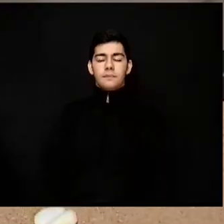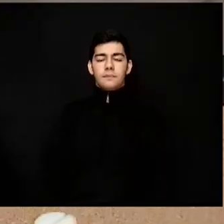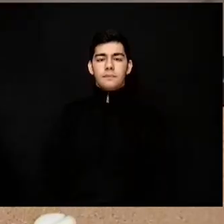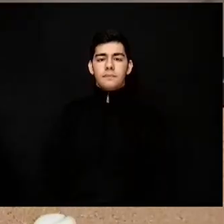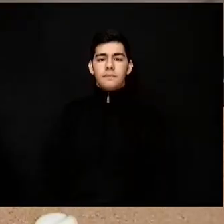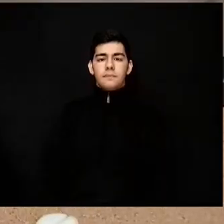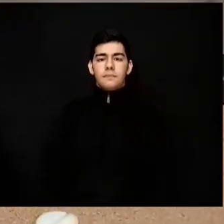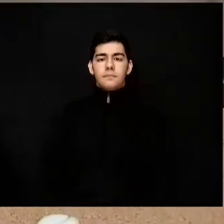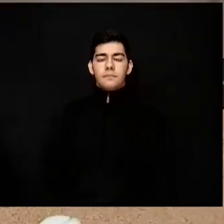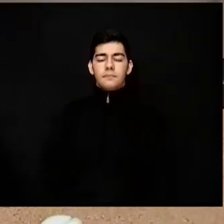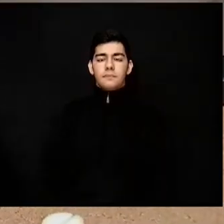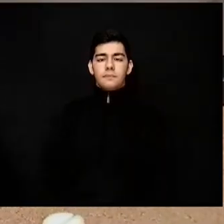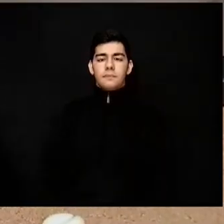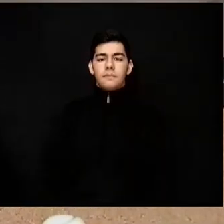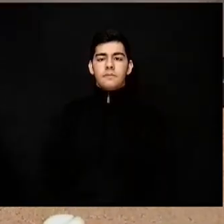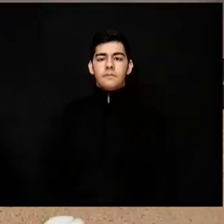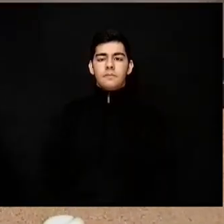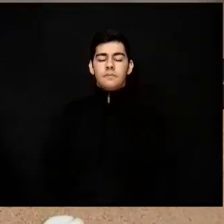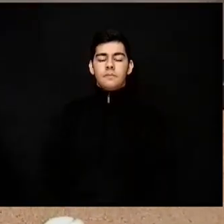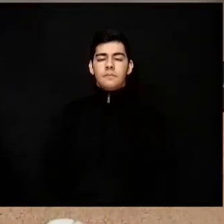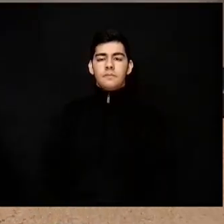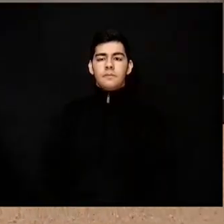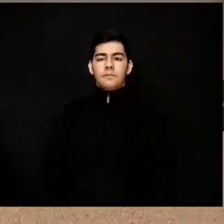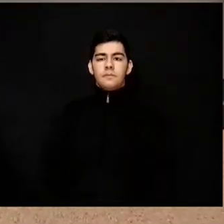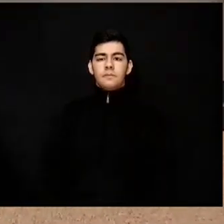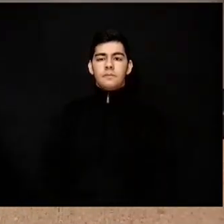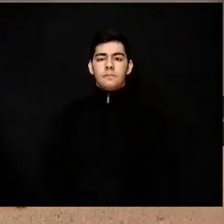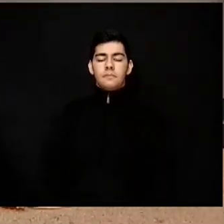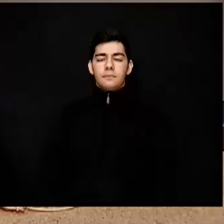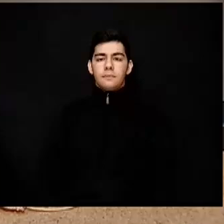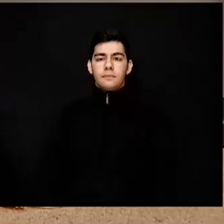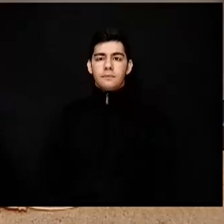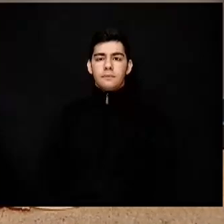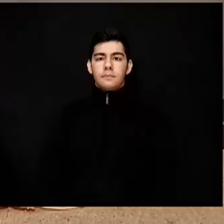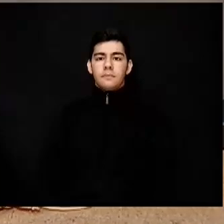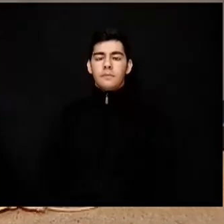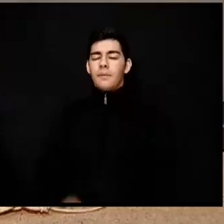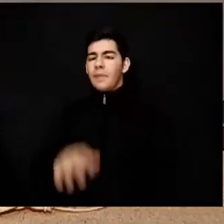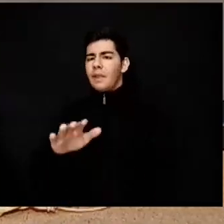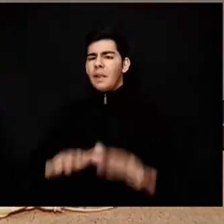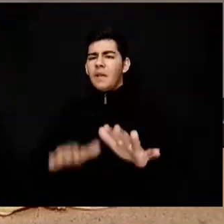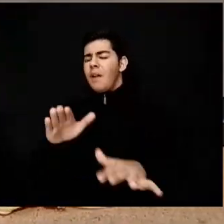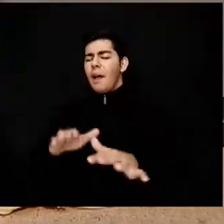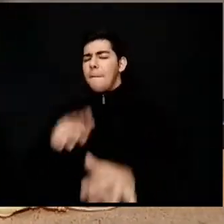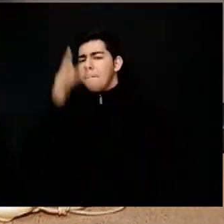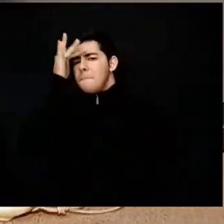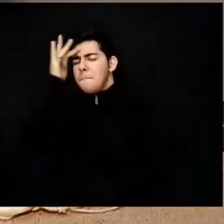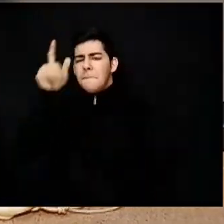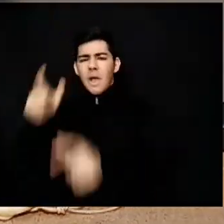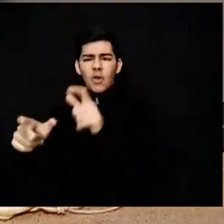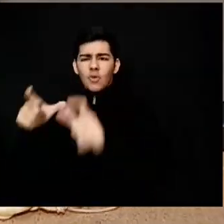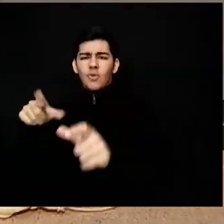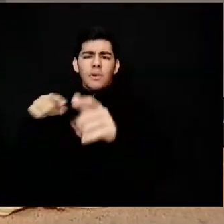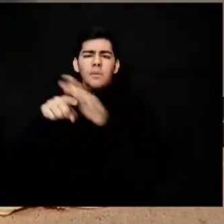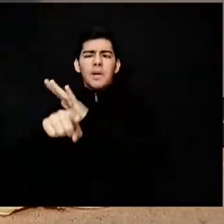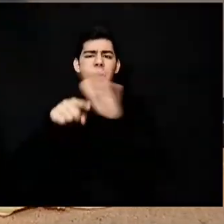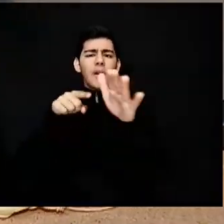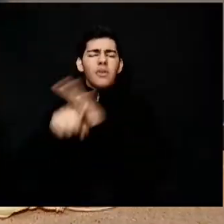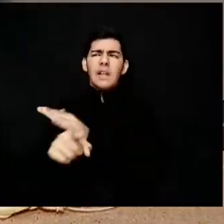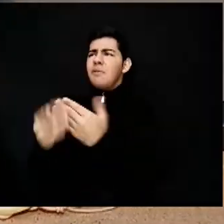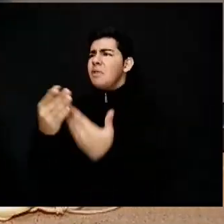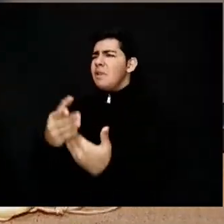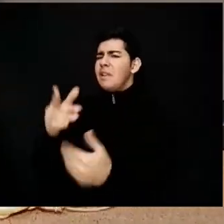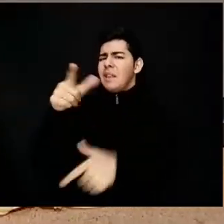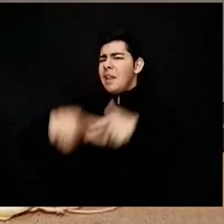Às vezes as pessoas perguntam, mas você não faz assim? Mas você não trabalha com prata?